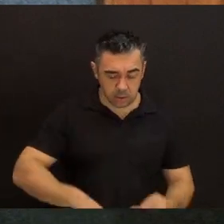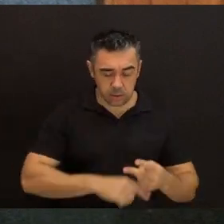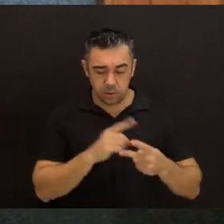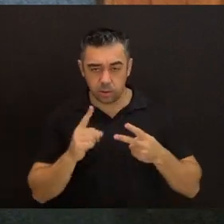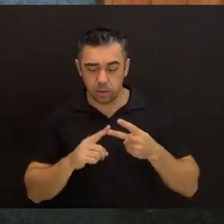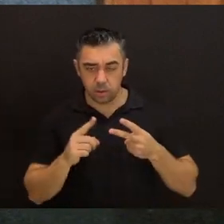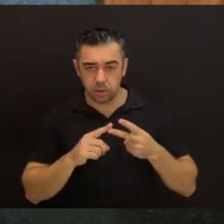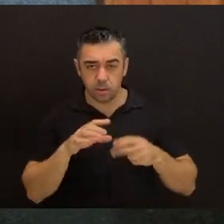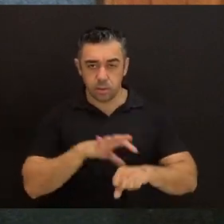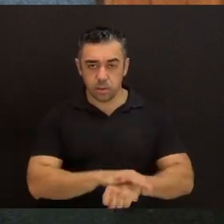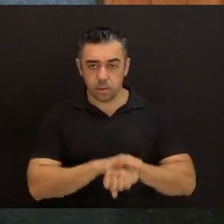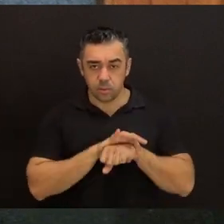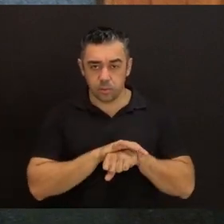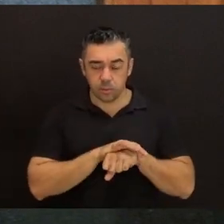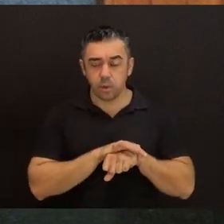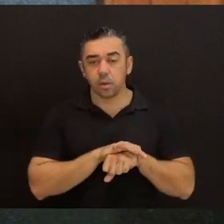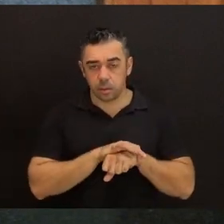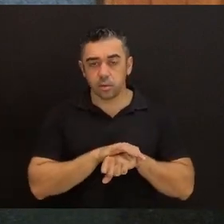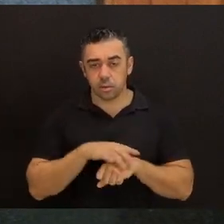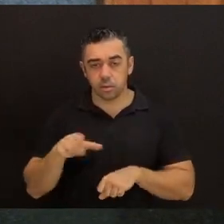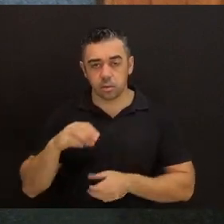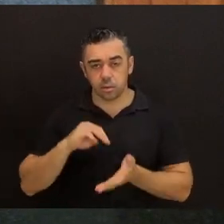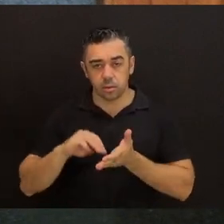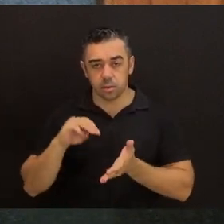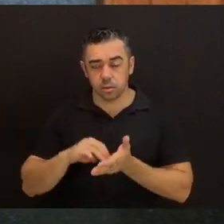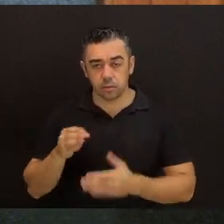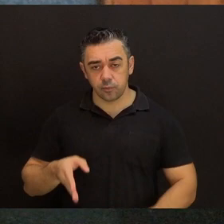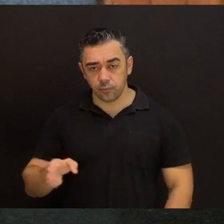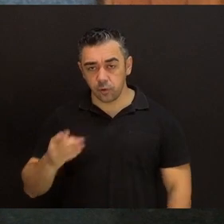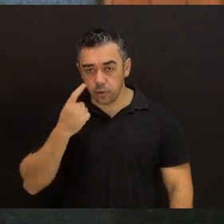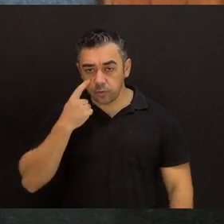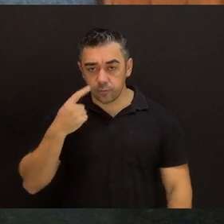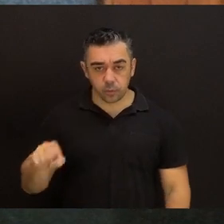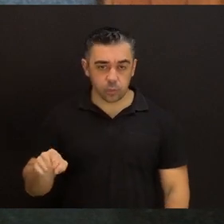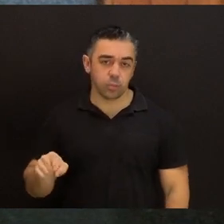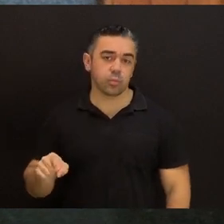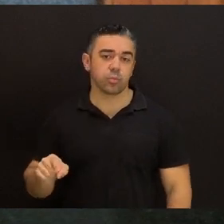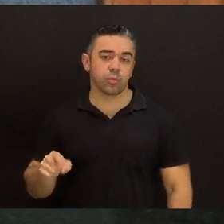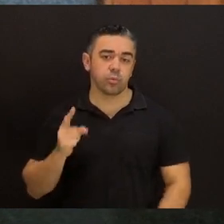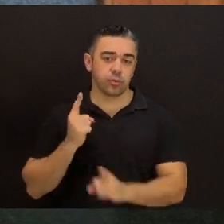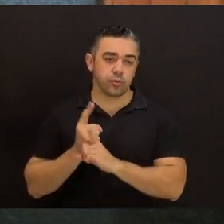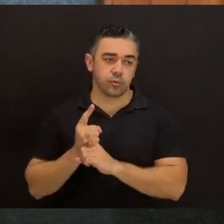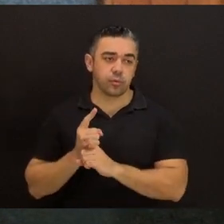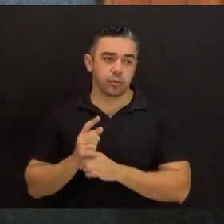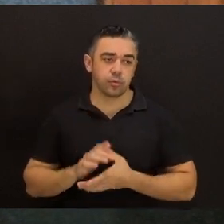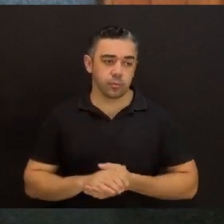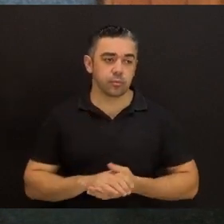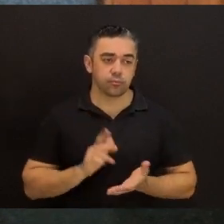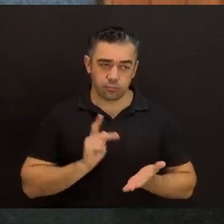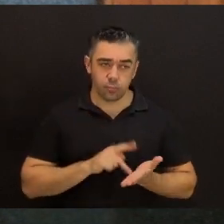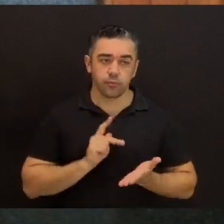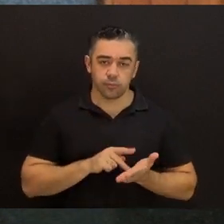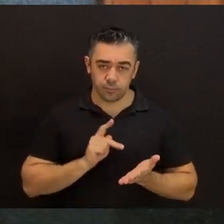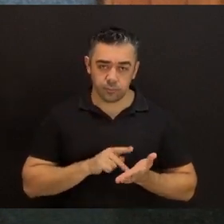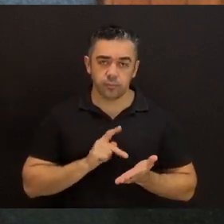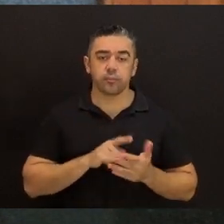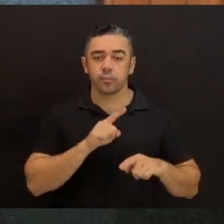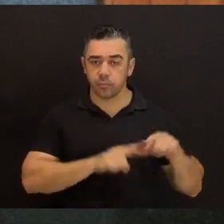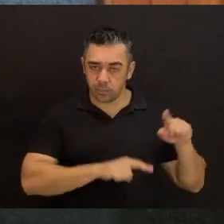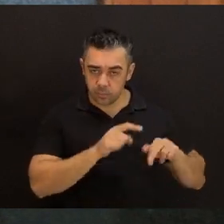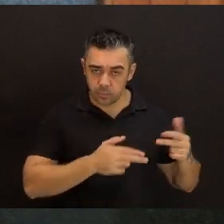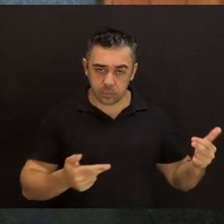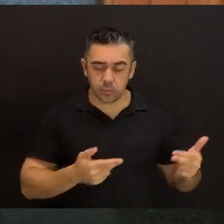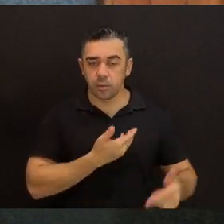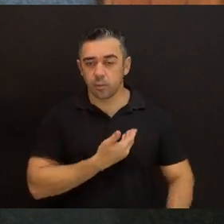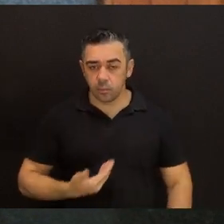segurança ele foi e eles viram e olharam realmente objetos públicos aqui